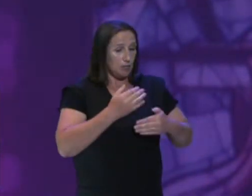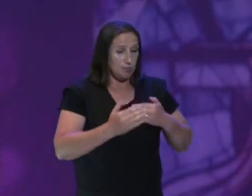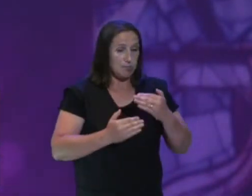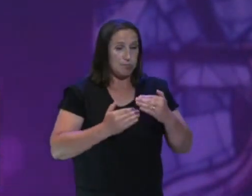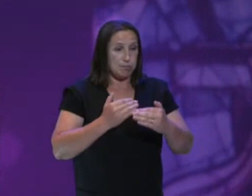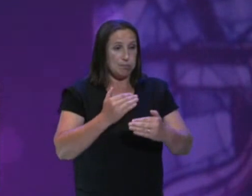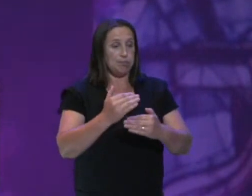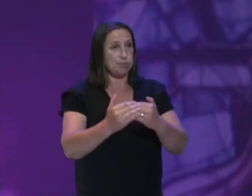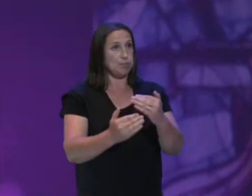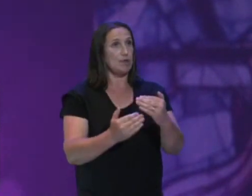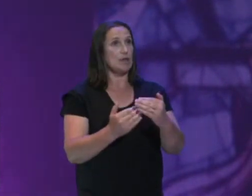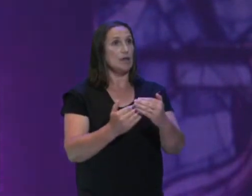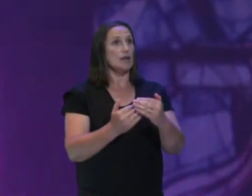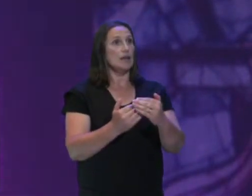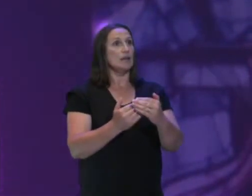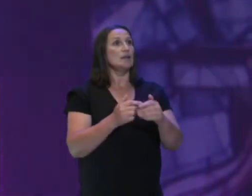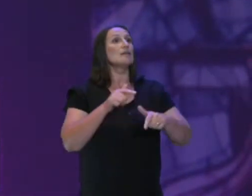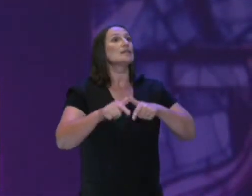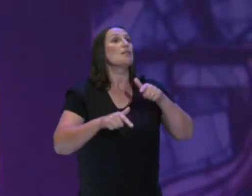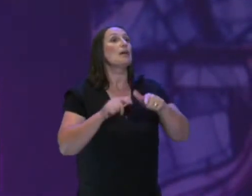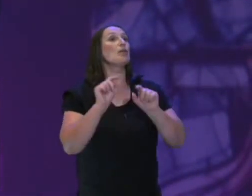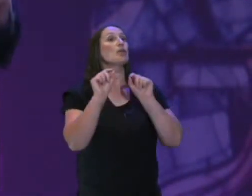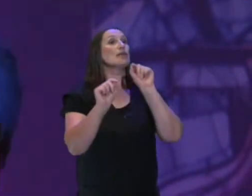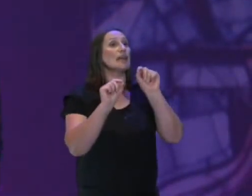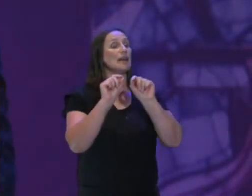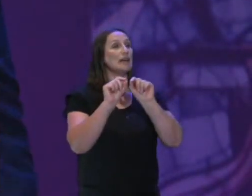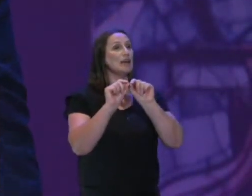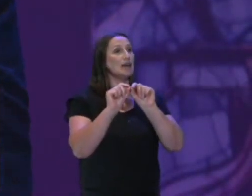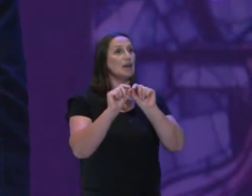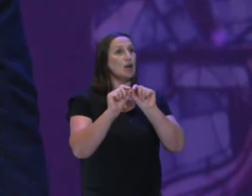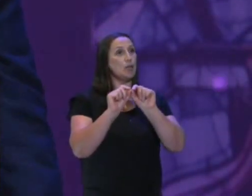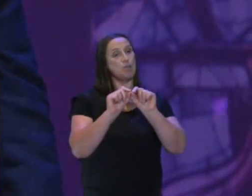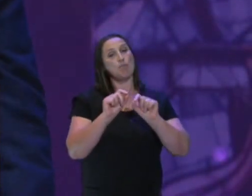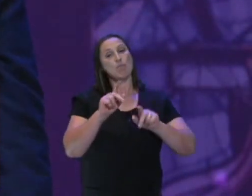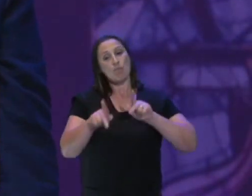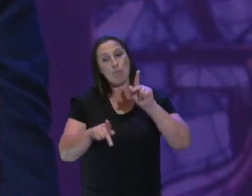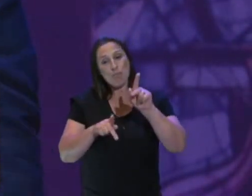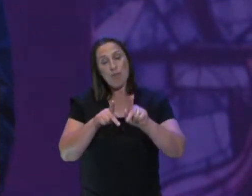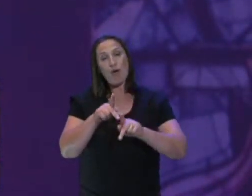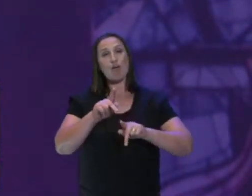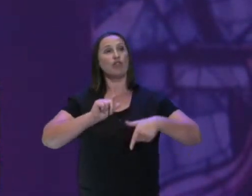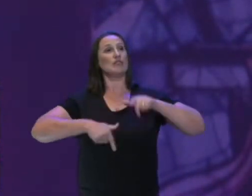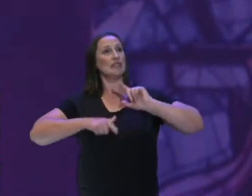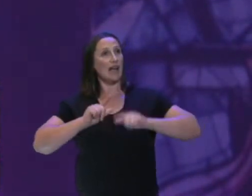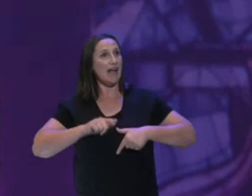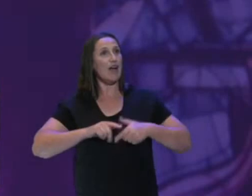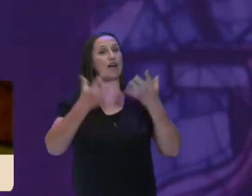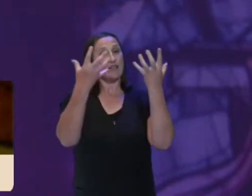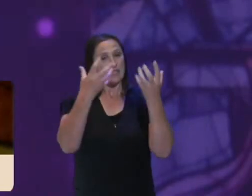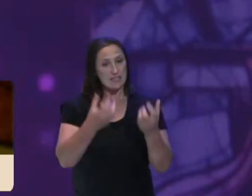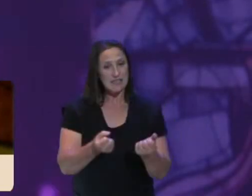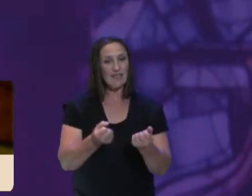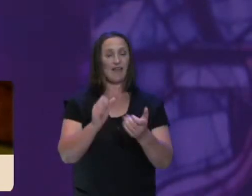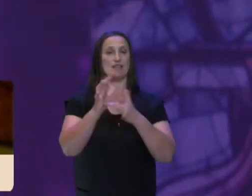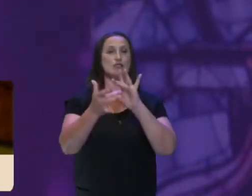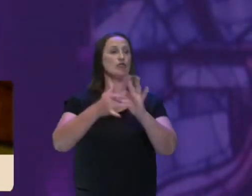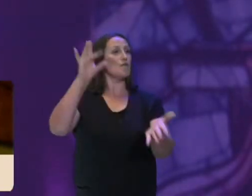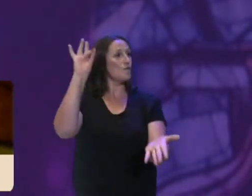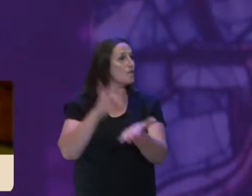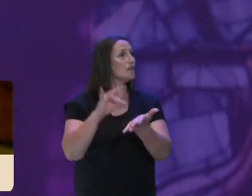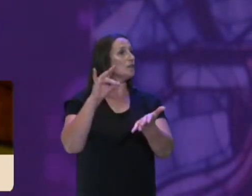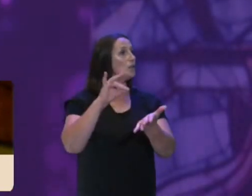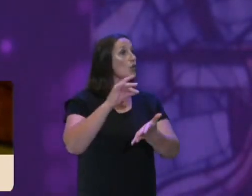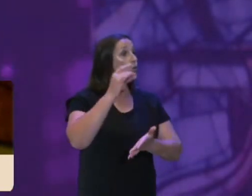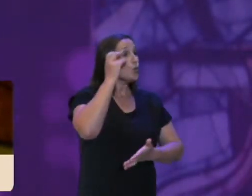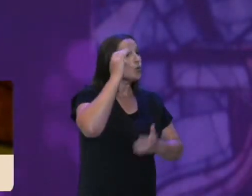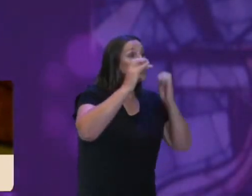levar o povo de Israel a uma conversão verdadeira. Esse era o sonho daquele profeta. Ele estava